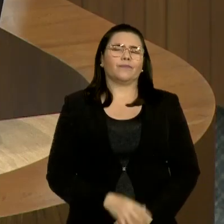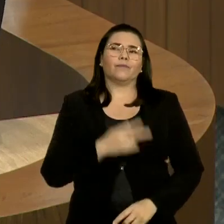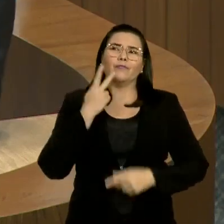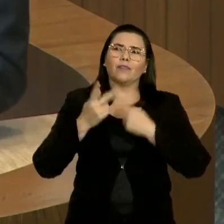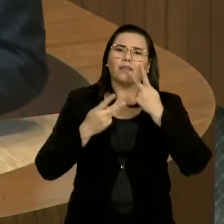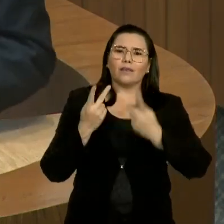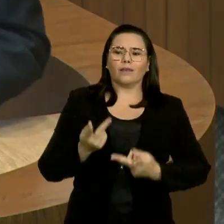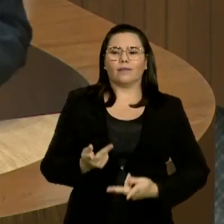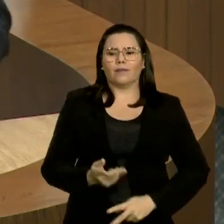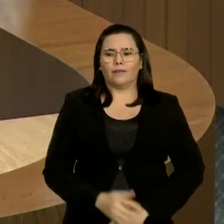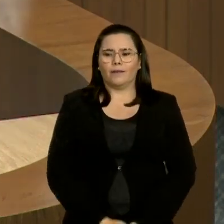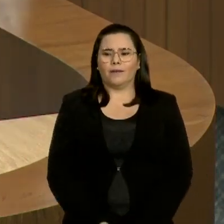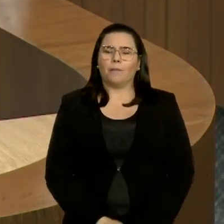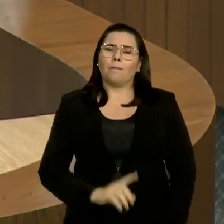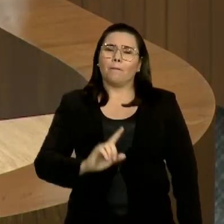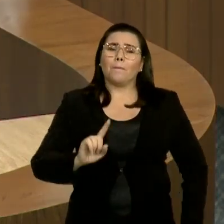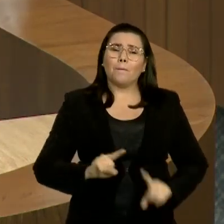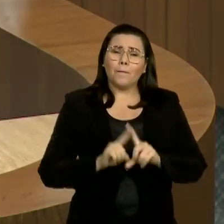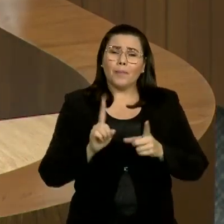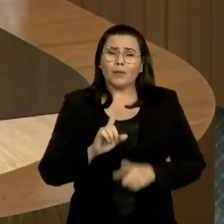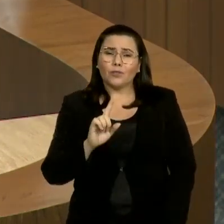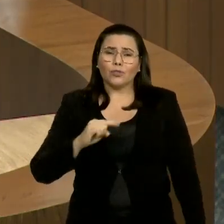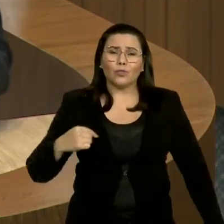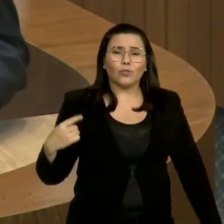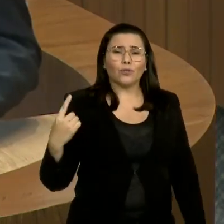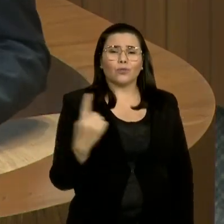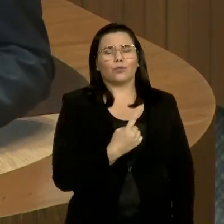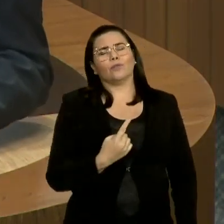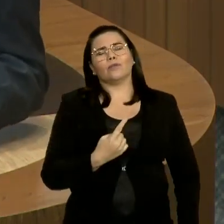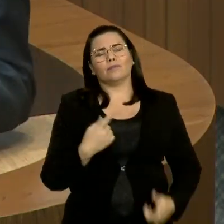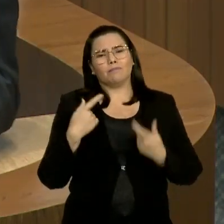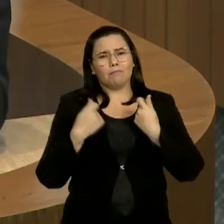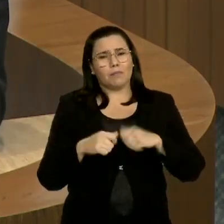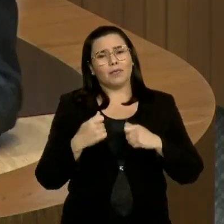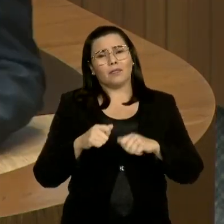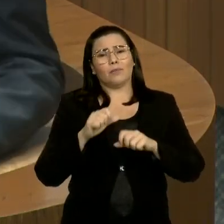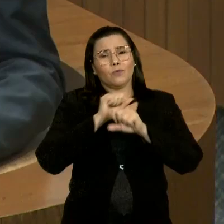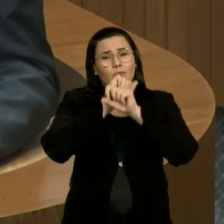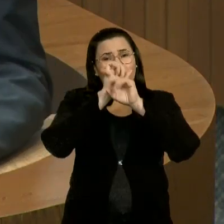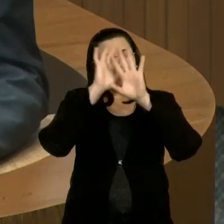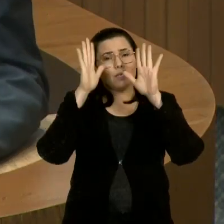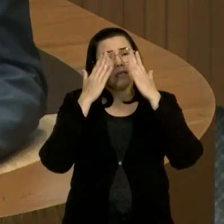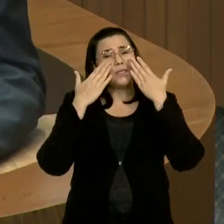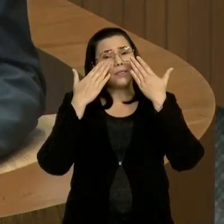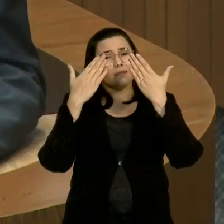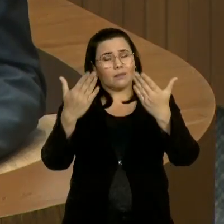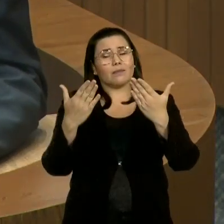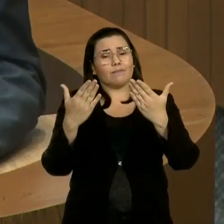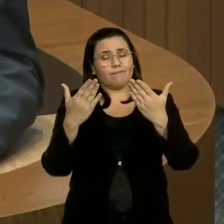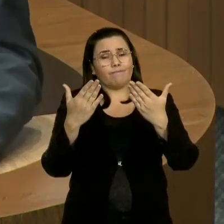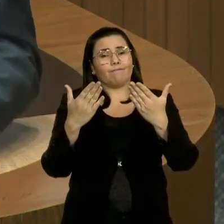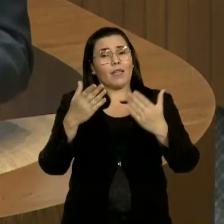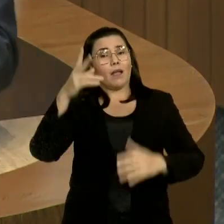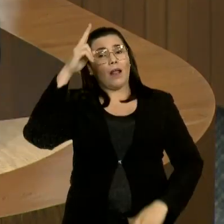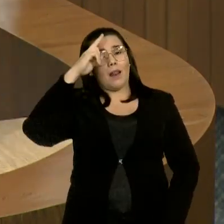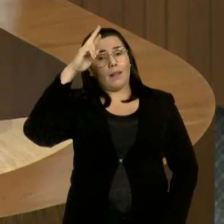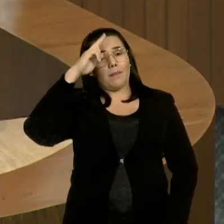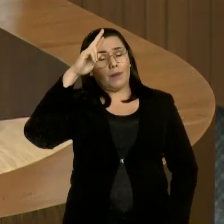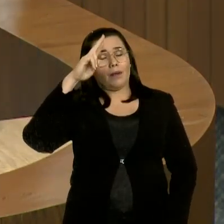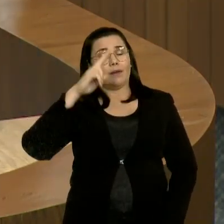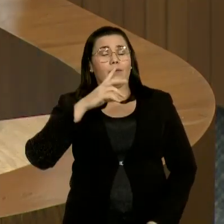possa eh trazer a verdade nós não podemos deixar de dizer Deputado